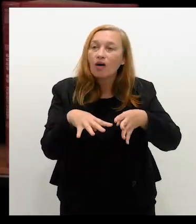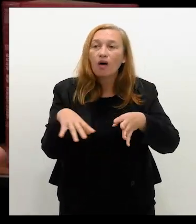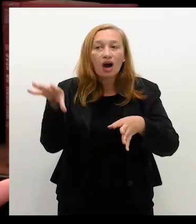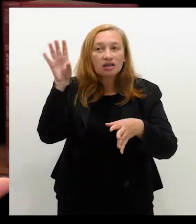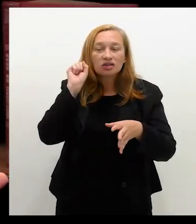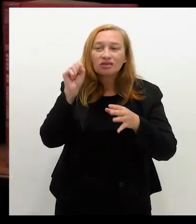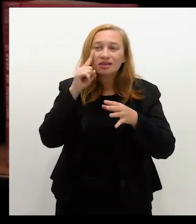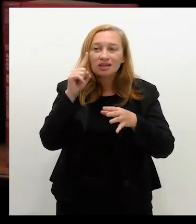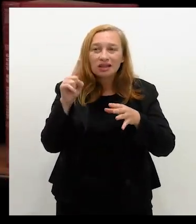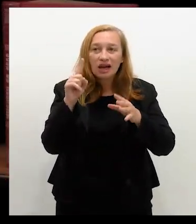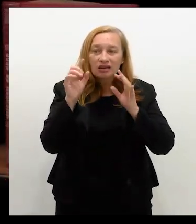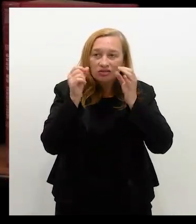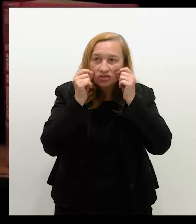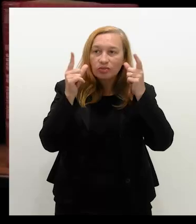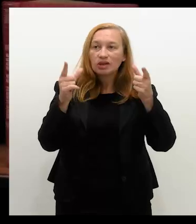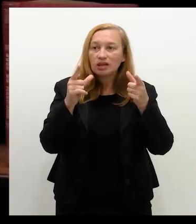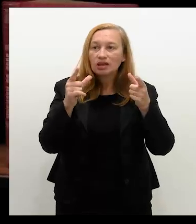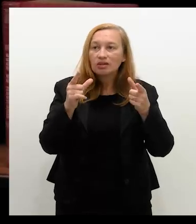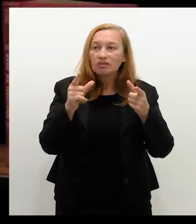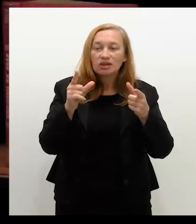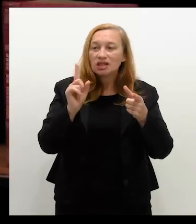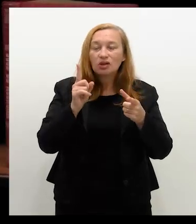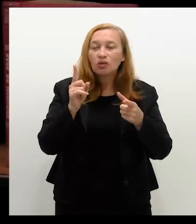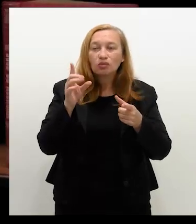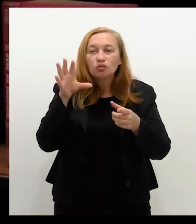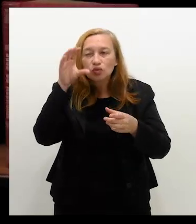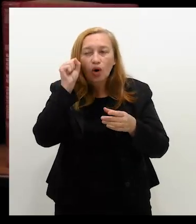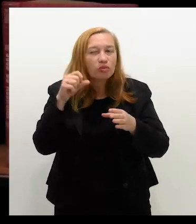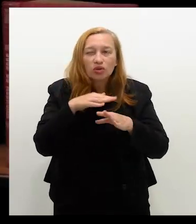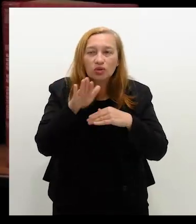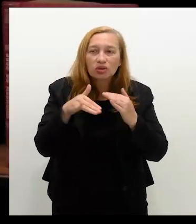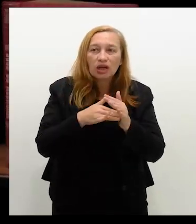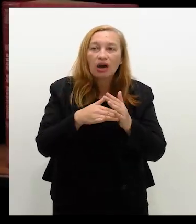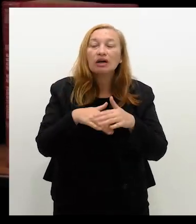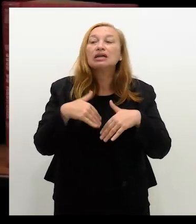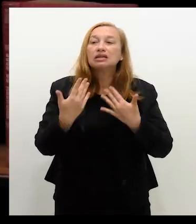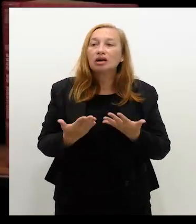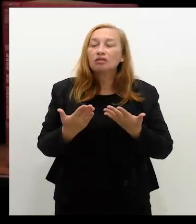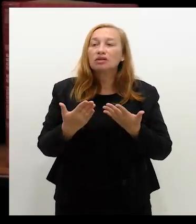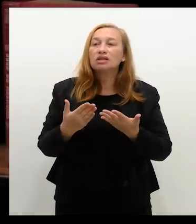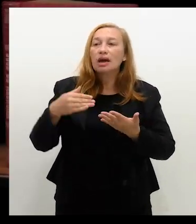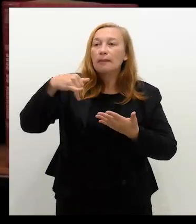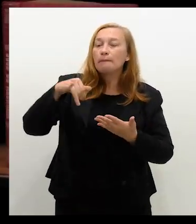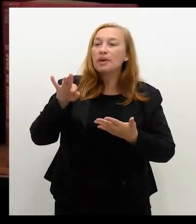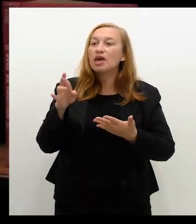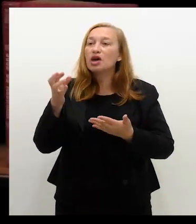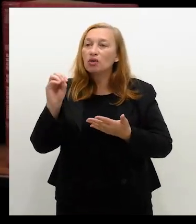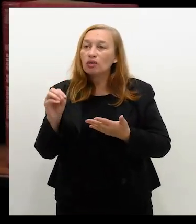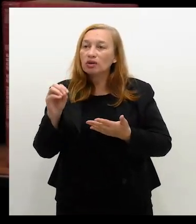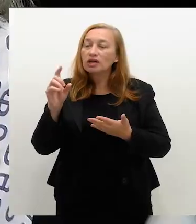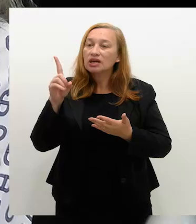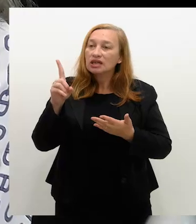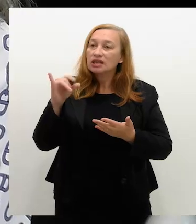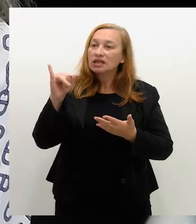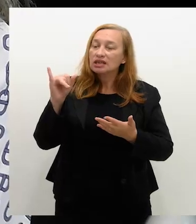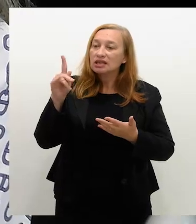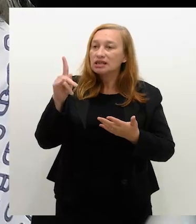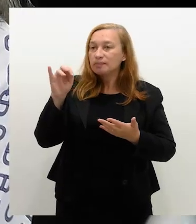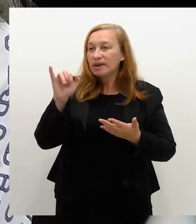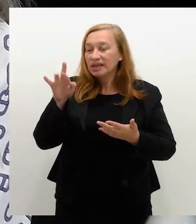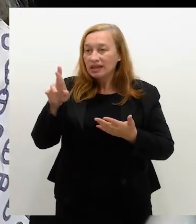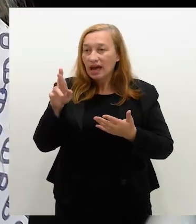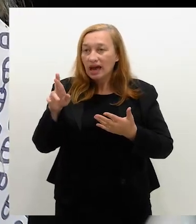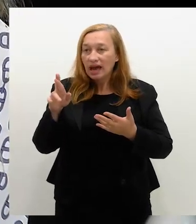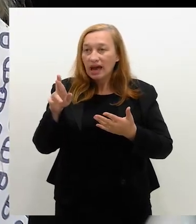você estar acordado. Então você dorme, mas você não dorme totalmente. E daí você tem microdespertares. E esses microdespertares fragmentam